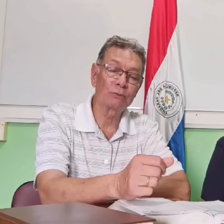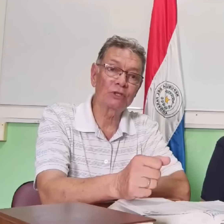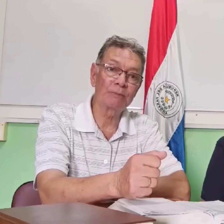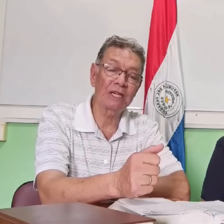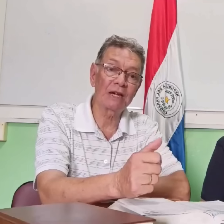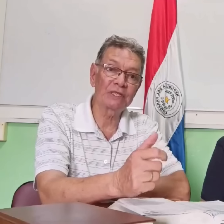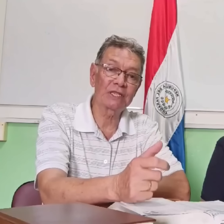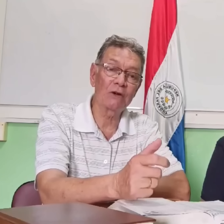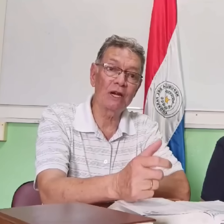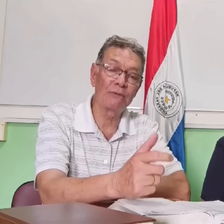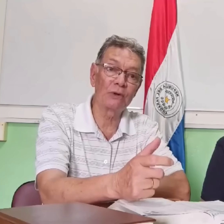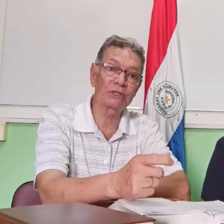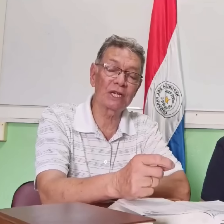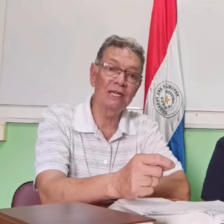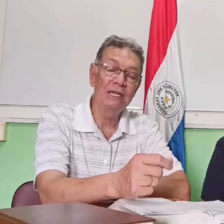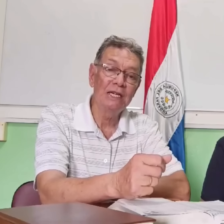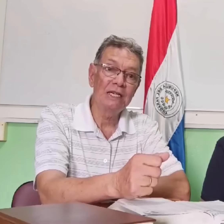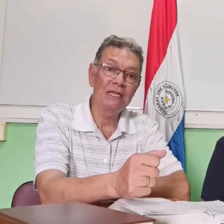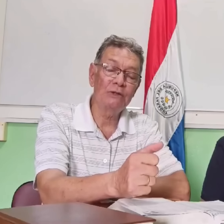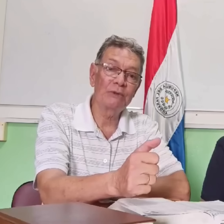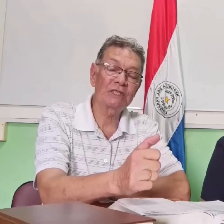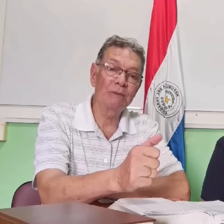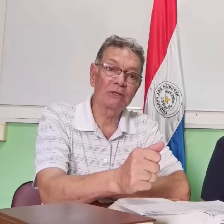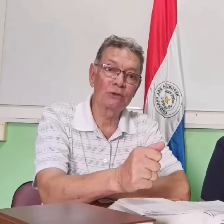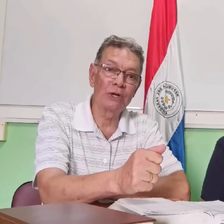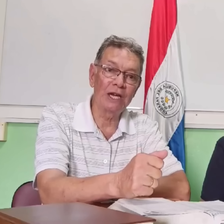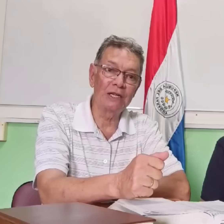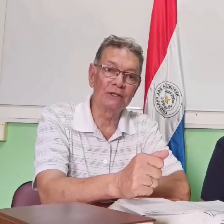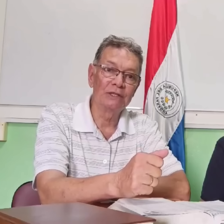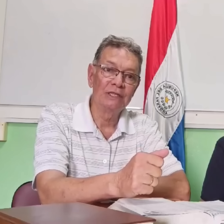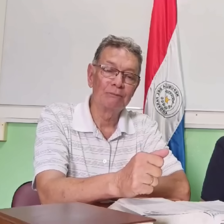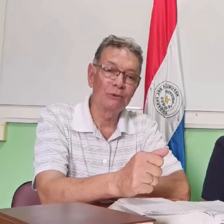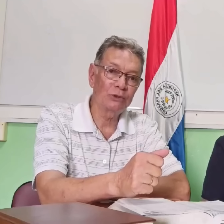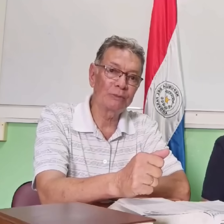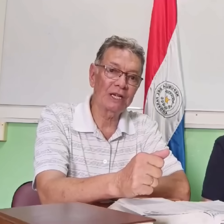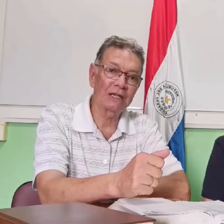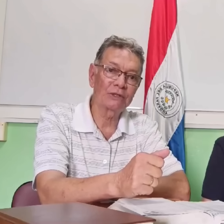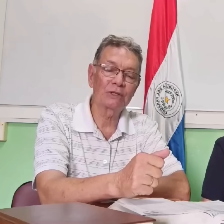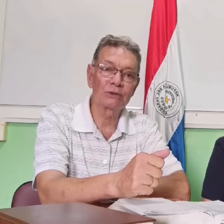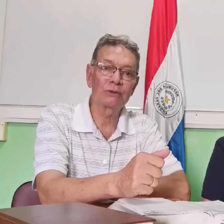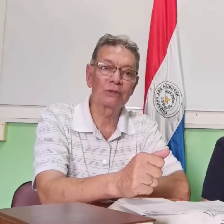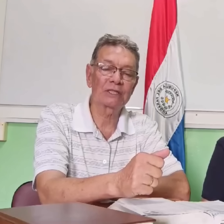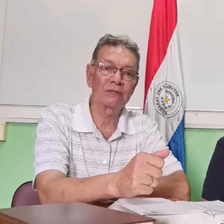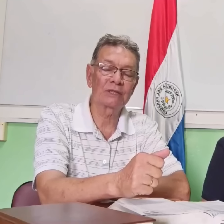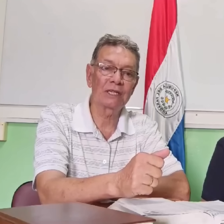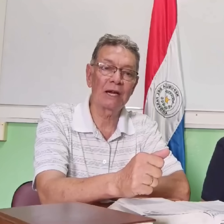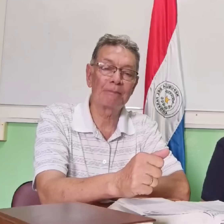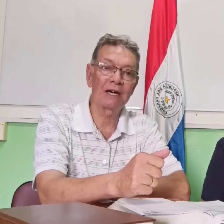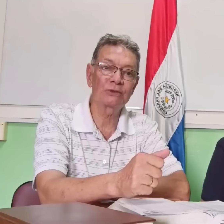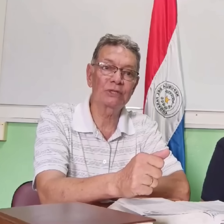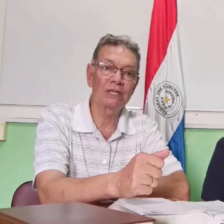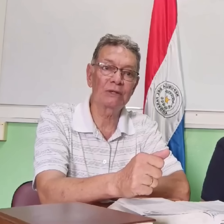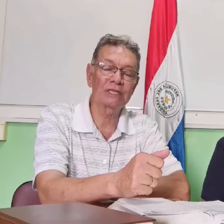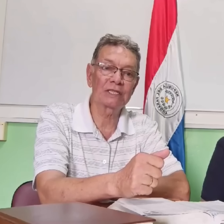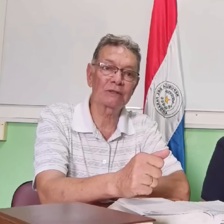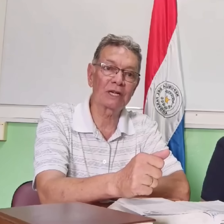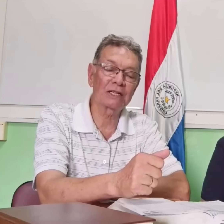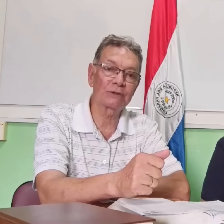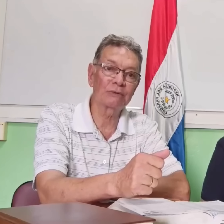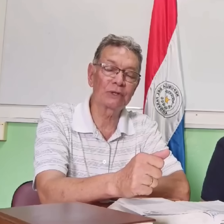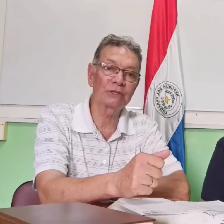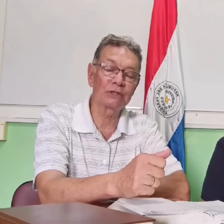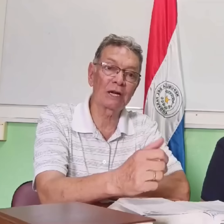que Deus multiplique a visão e a força e o investimento no reino. Muito obrigado de todo o coração. Que a paz do Senhor